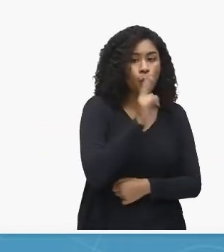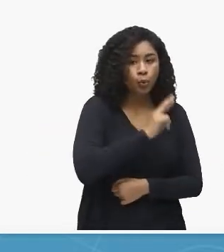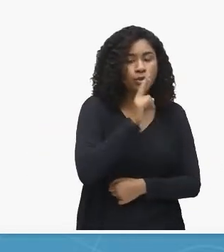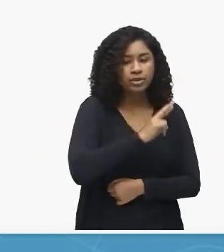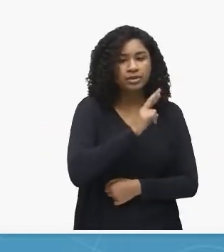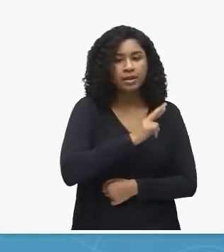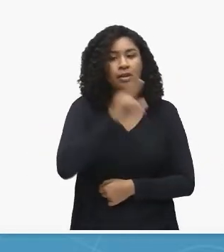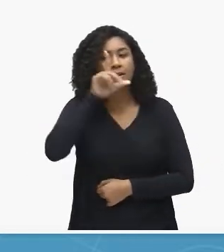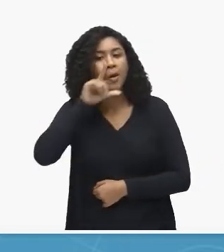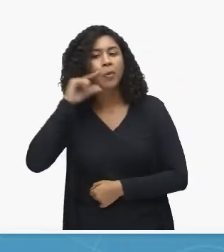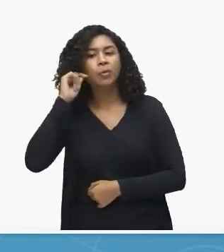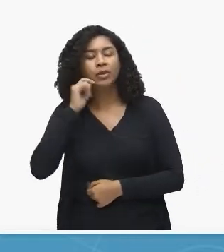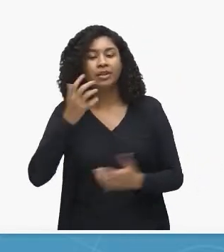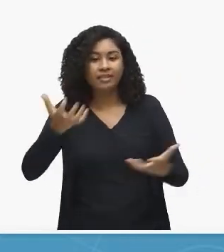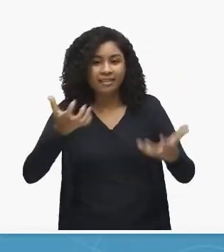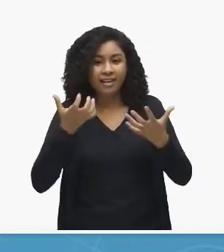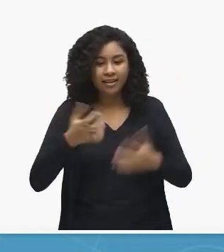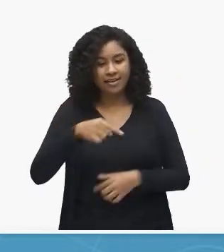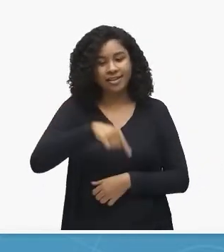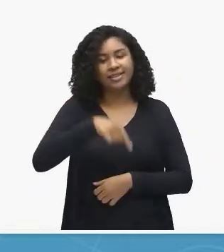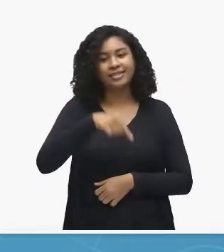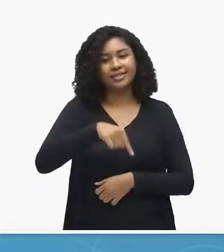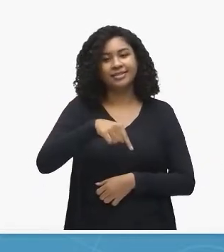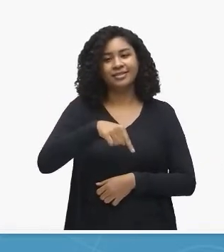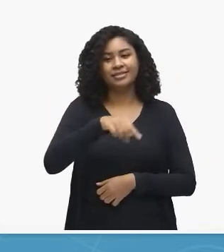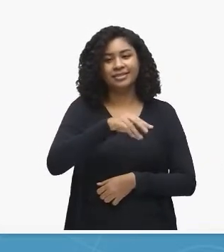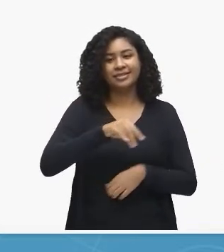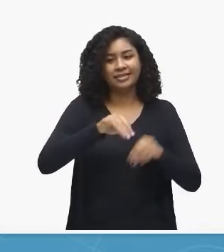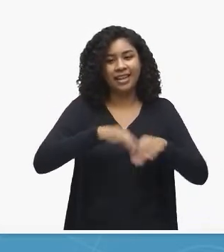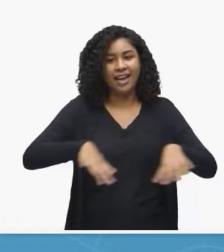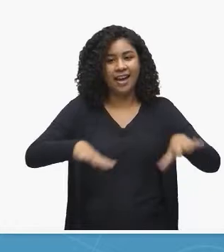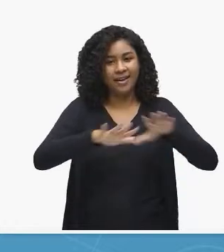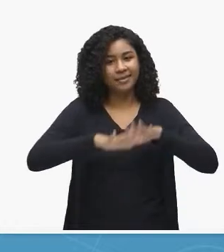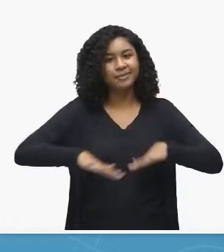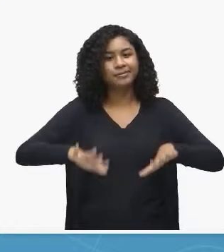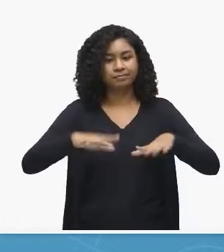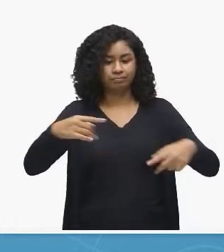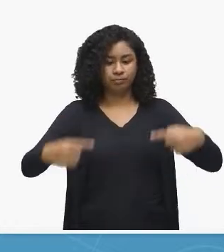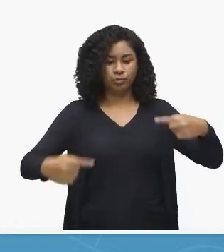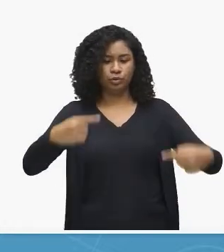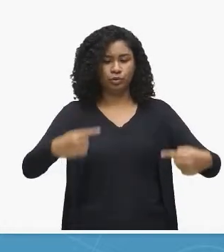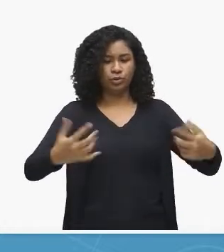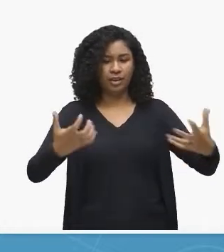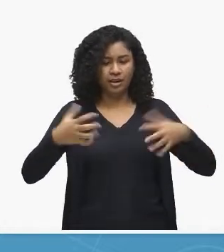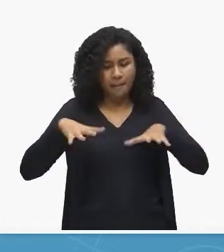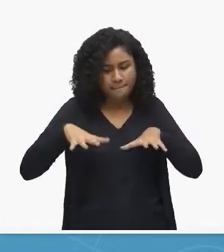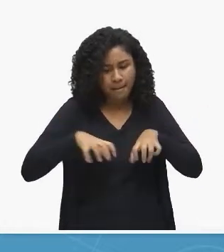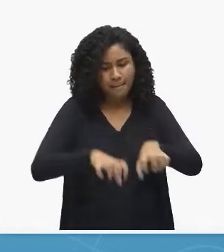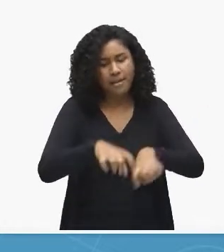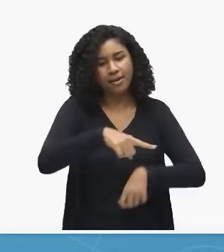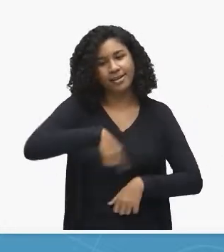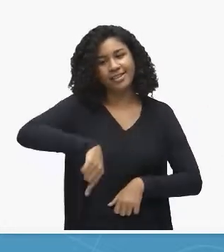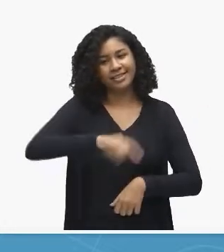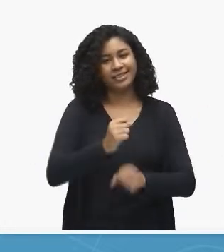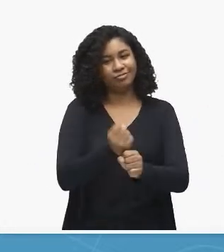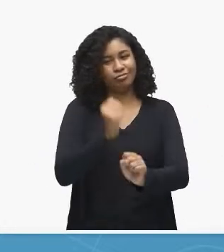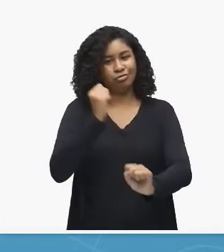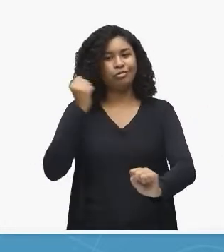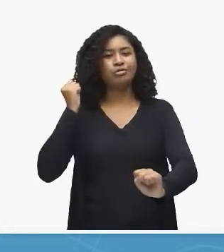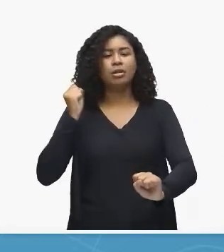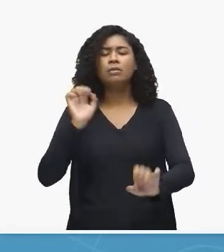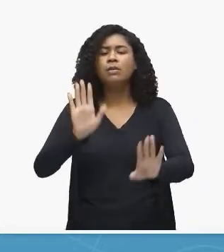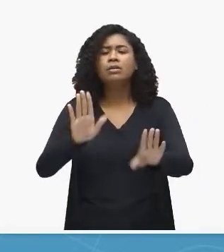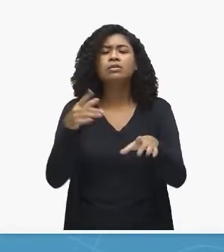território dos Balcãs. Então eles ambos queriam o domínio desses territórios. Por